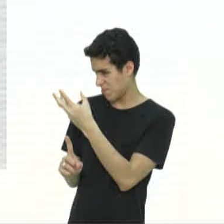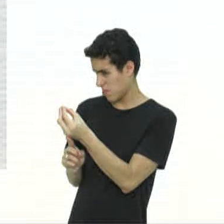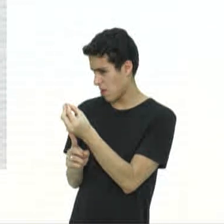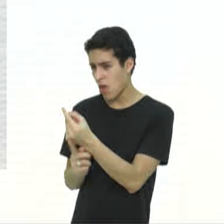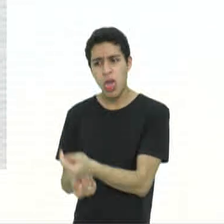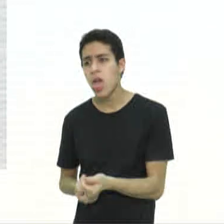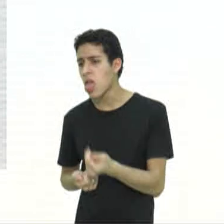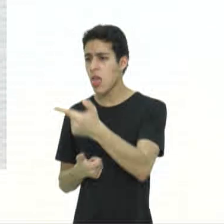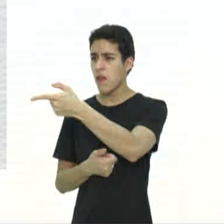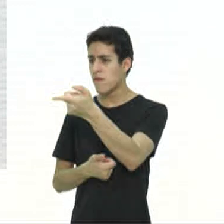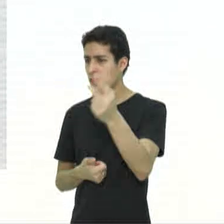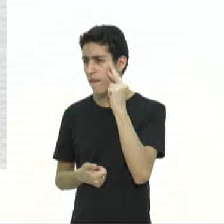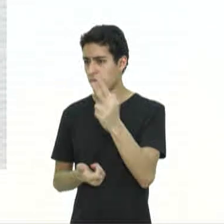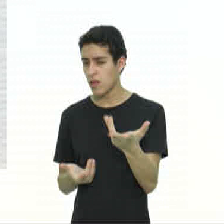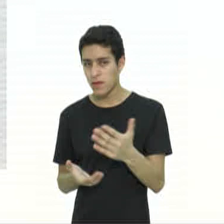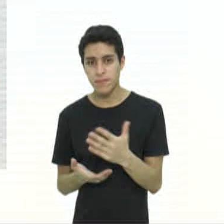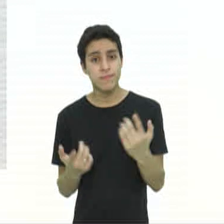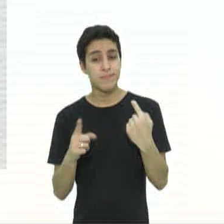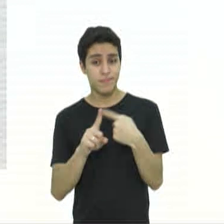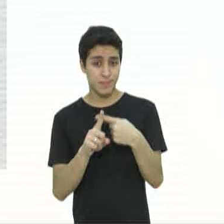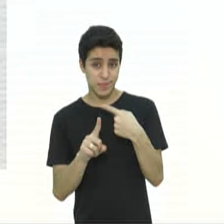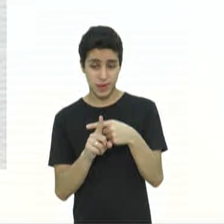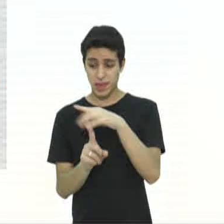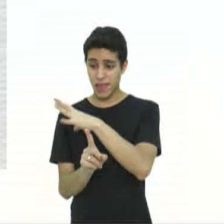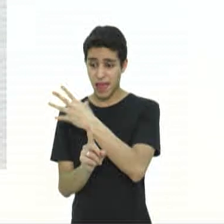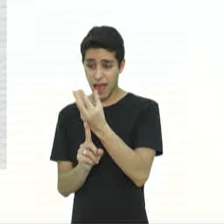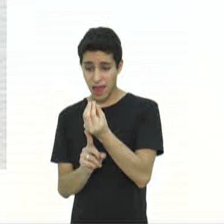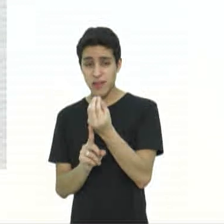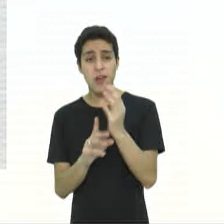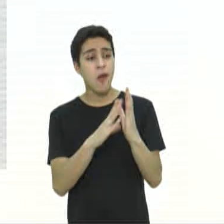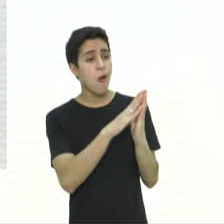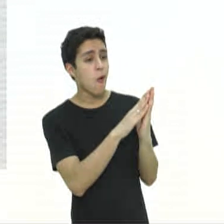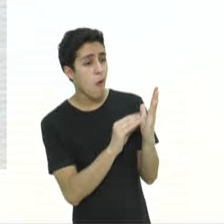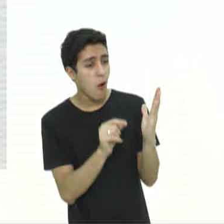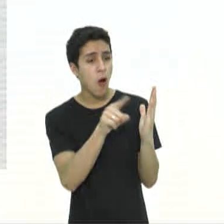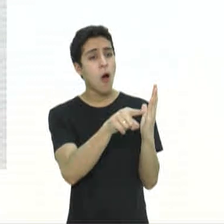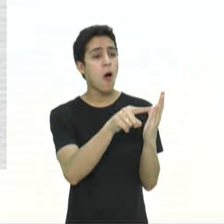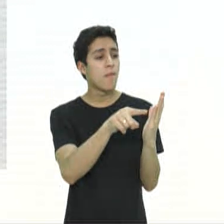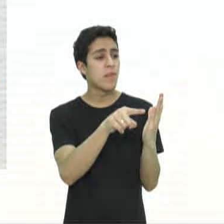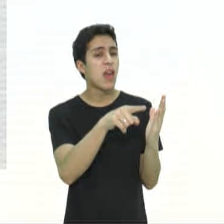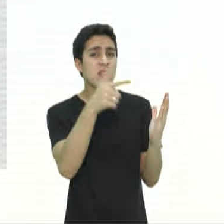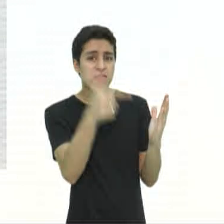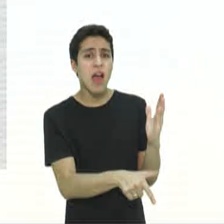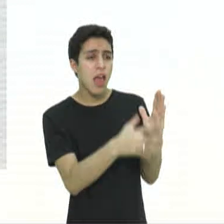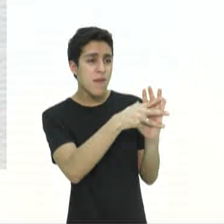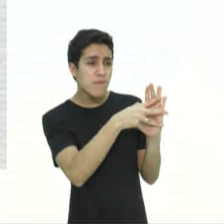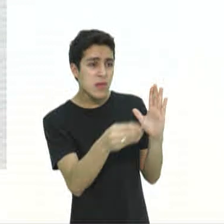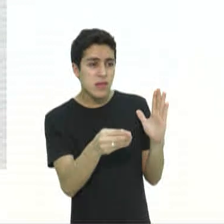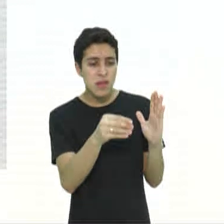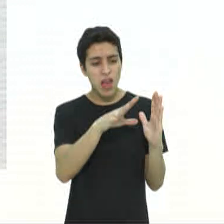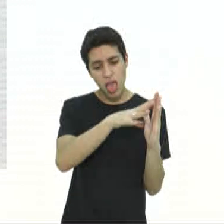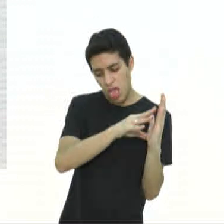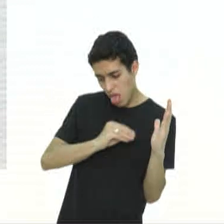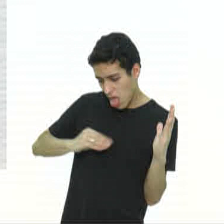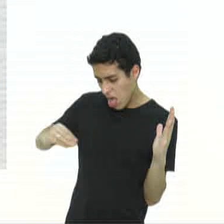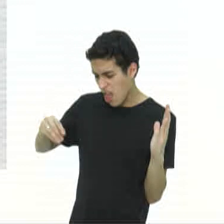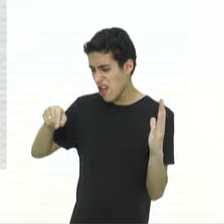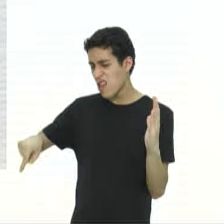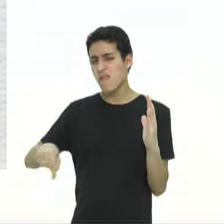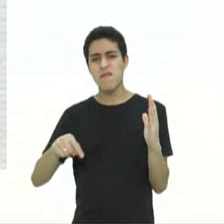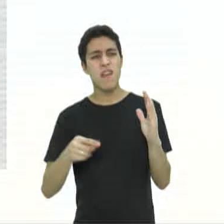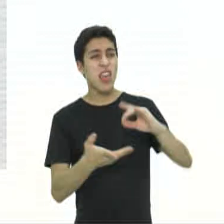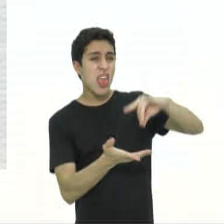A arte, por ser uma imitação de uma imitação existente no mundo sensível, se afasta cada vez mais do